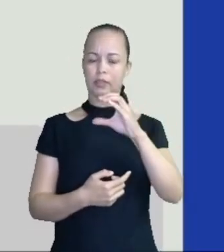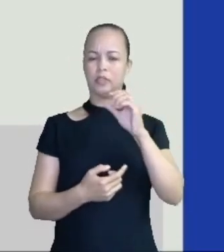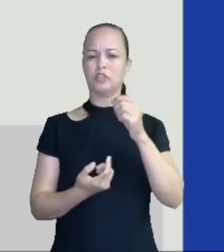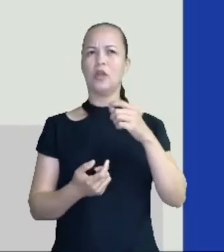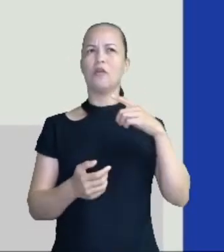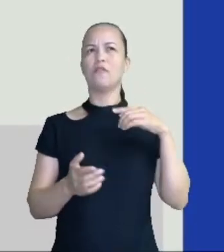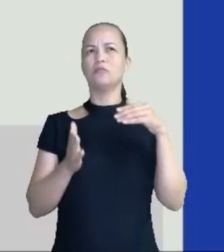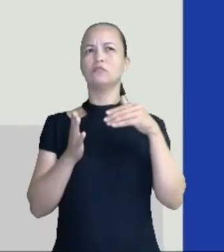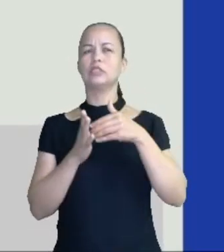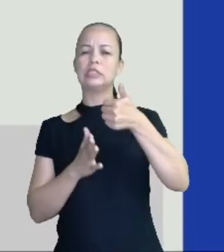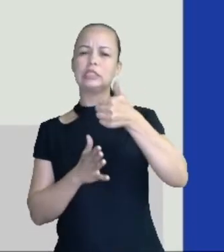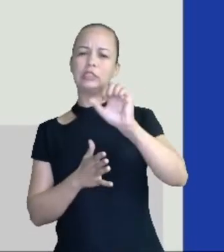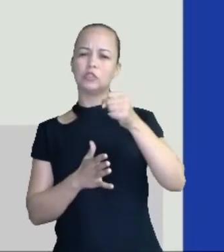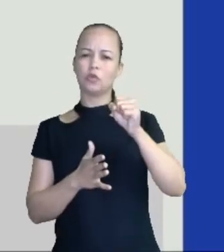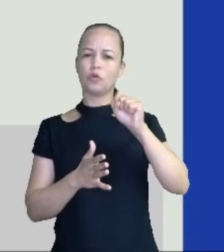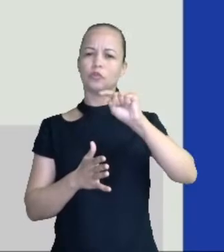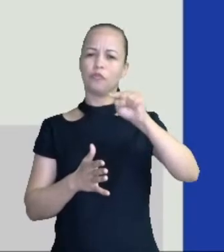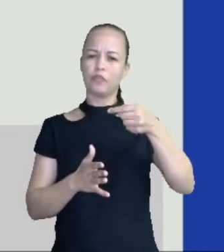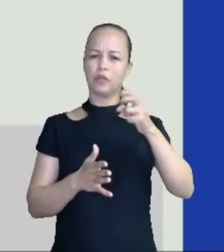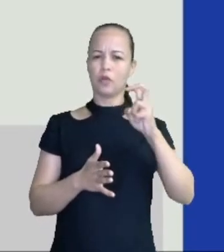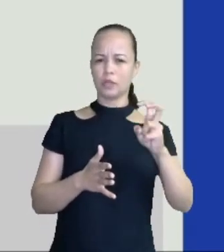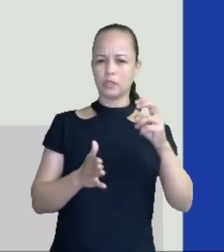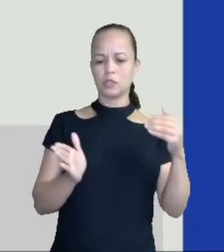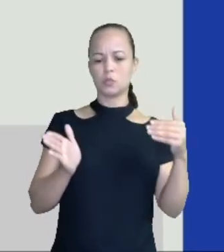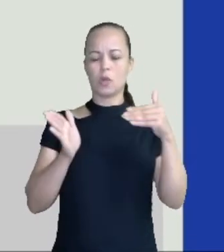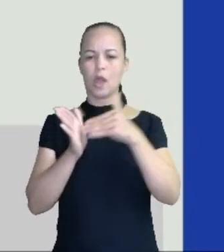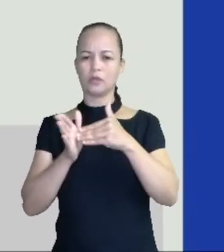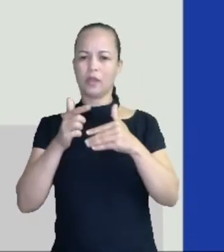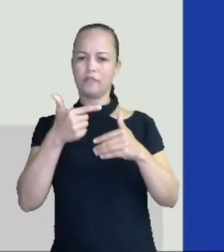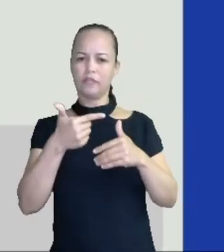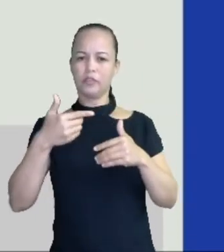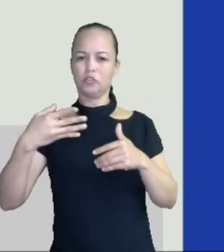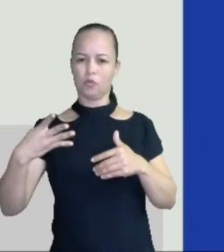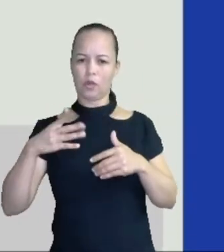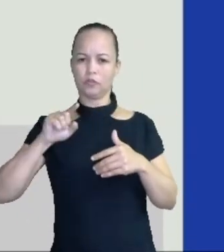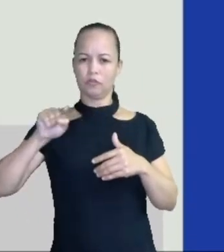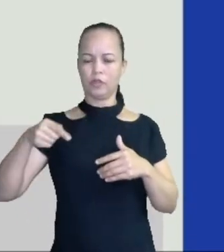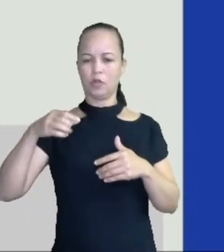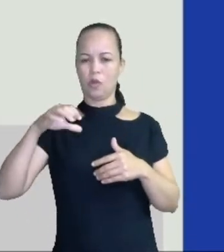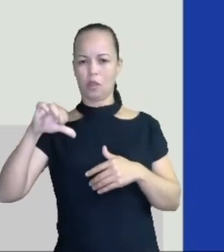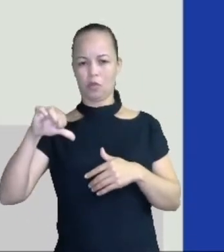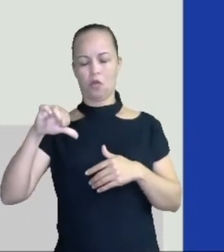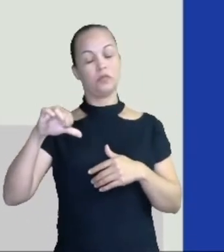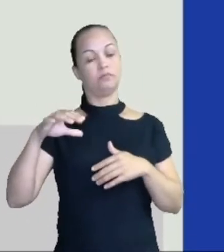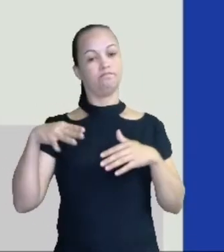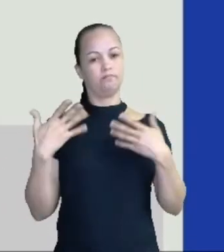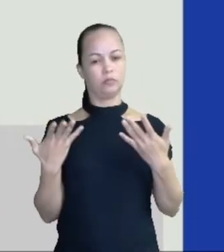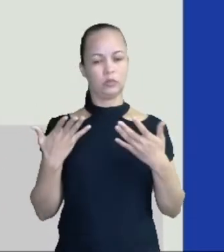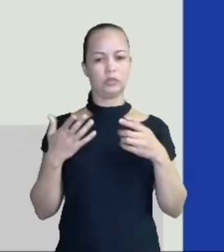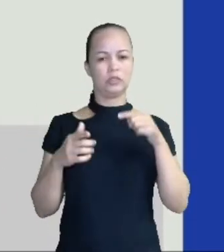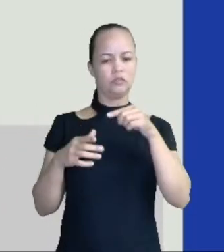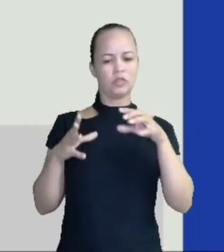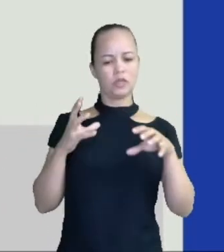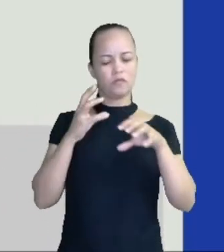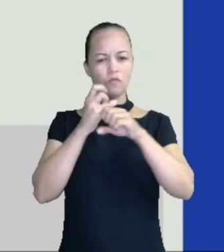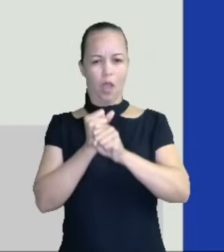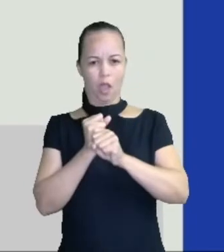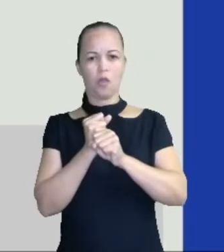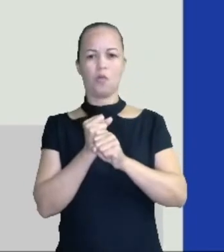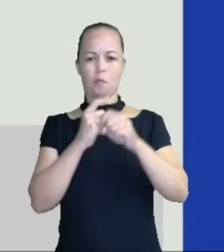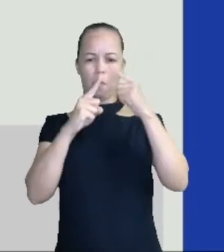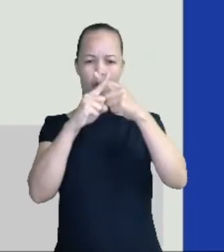de 18,5 até 24,9. Portanto, se você fizer esse cálculozinho